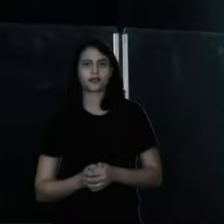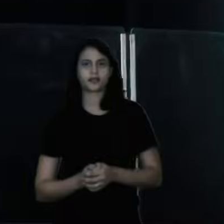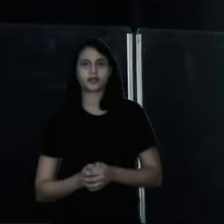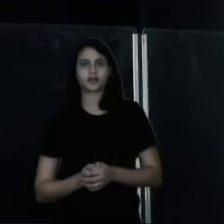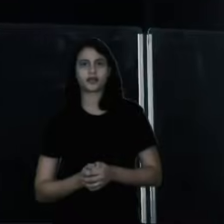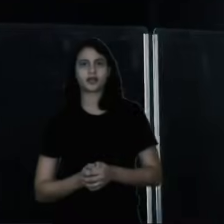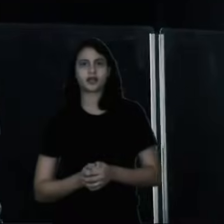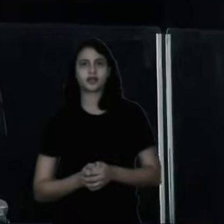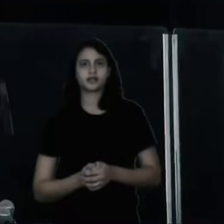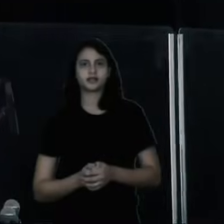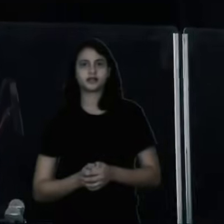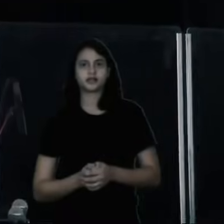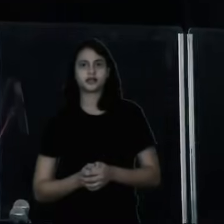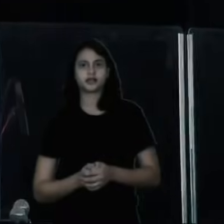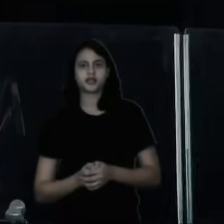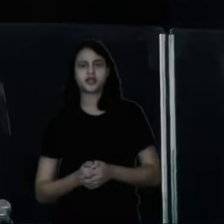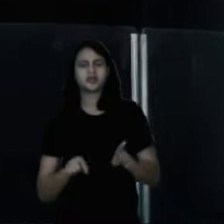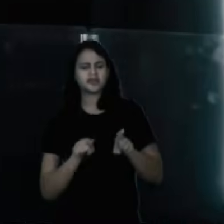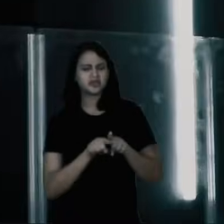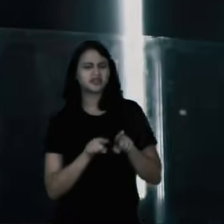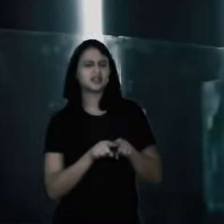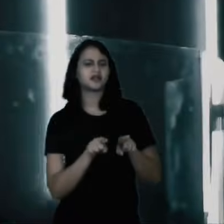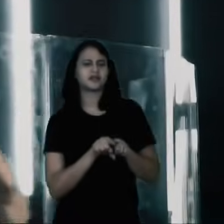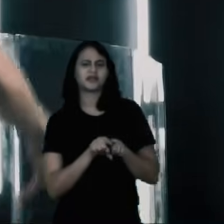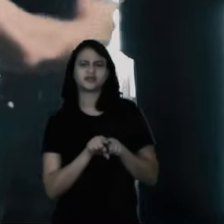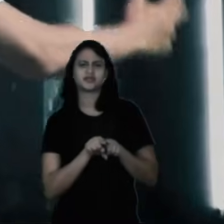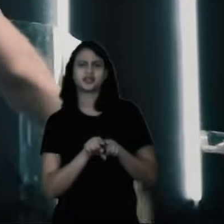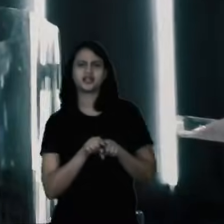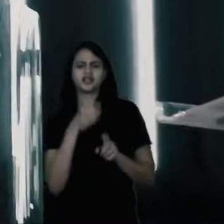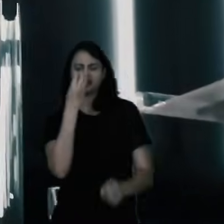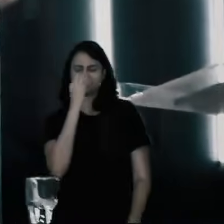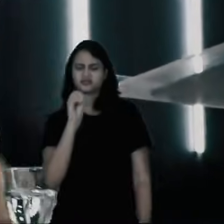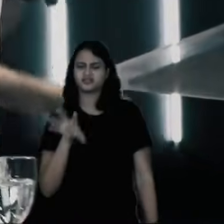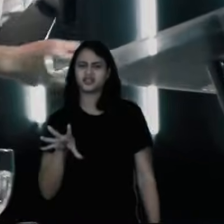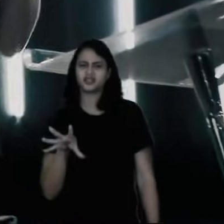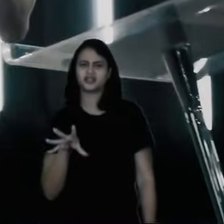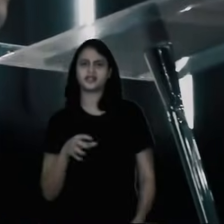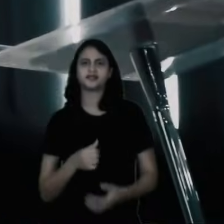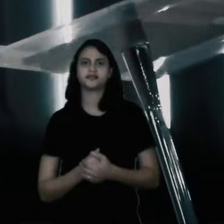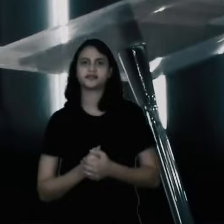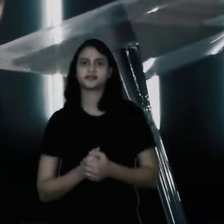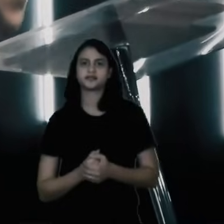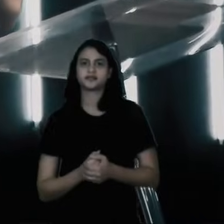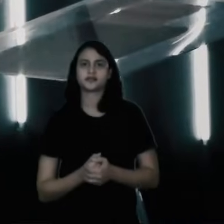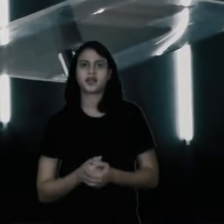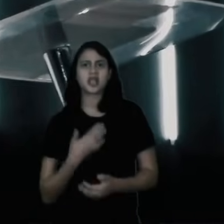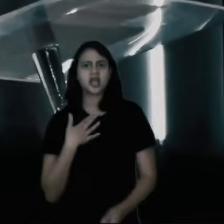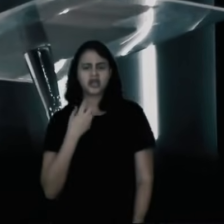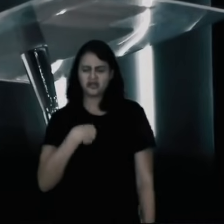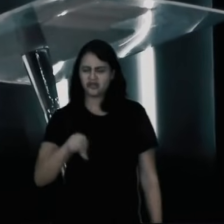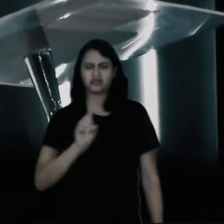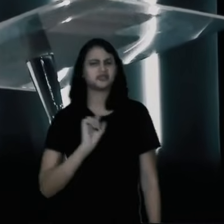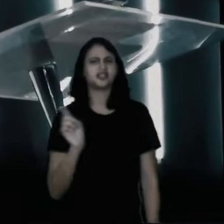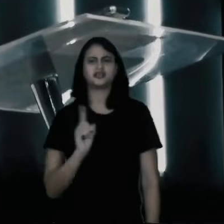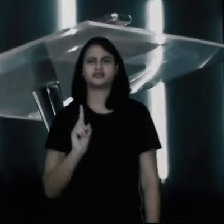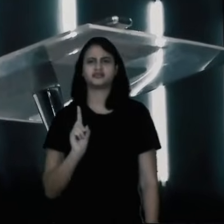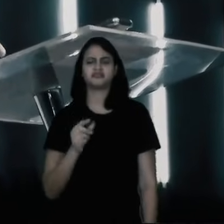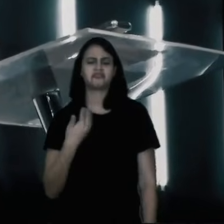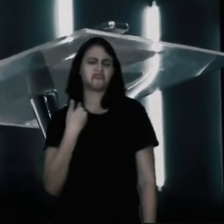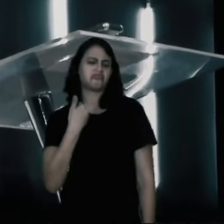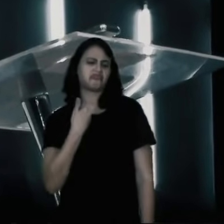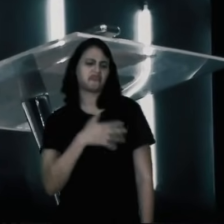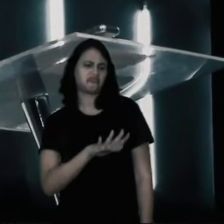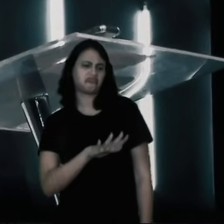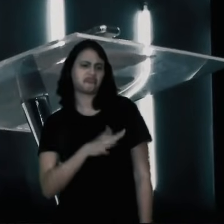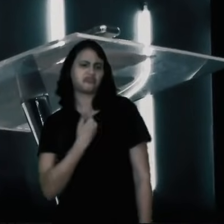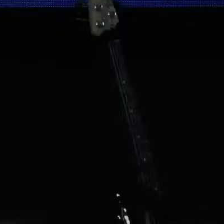os irmãos dele? Ele podia muito bem ter dito assim: nada disso, vou nada agora, vocês que se virem, querem